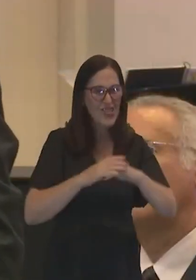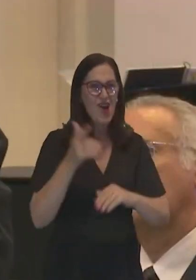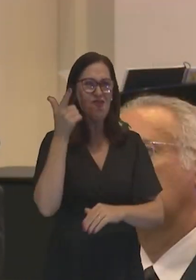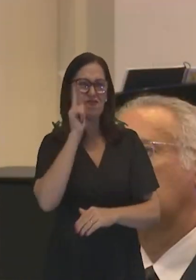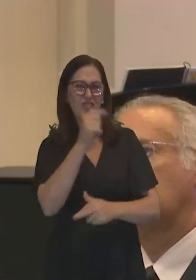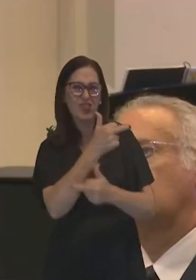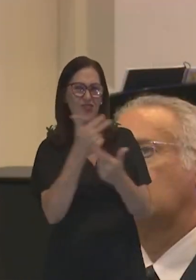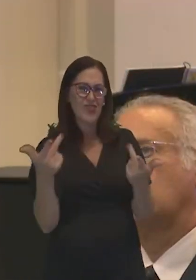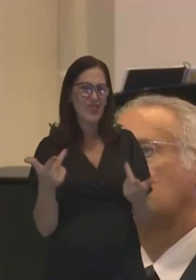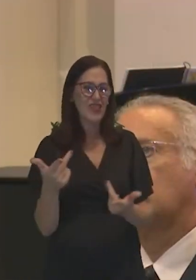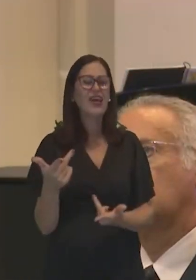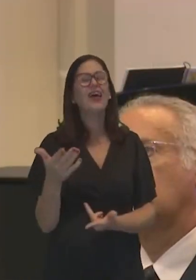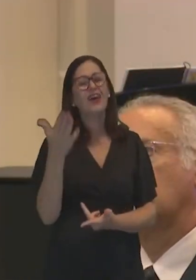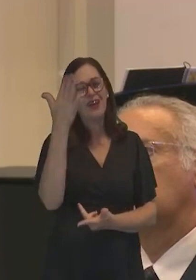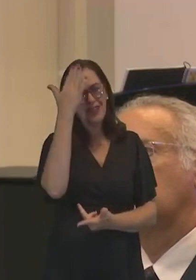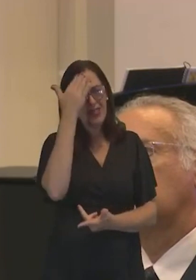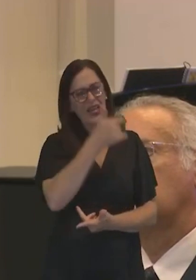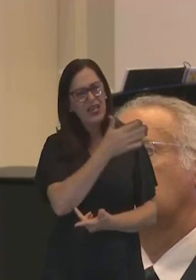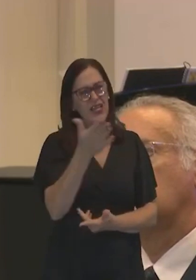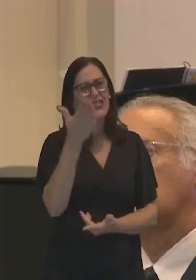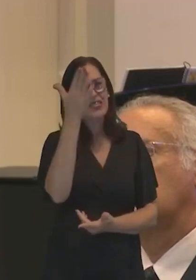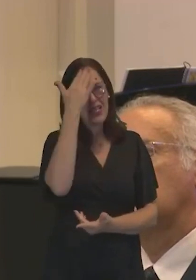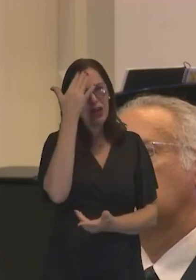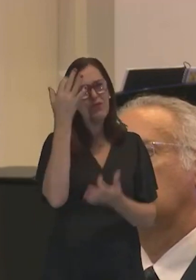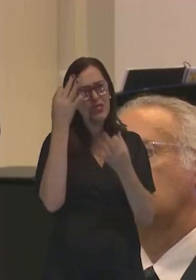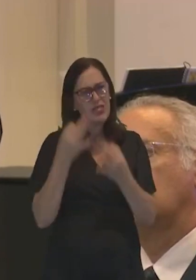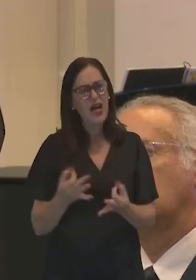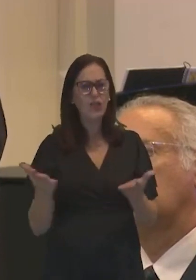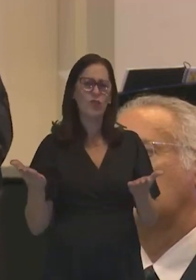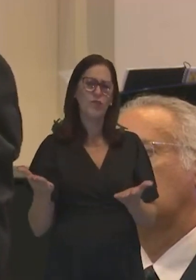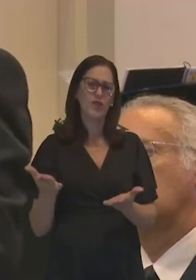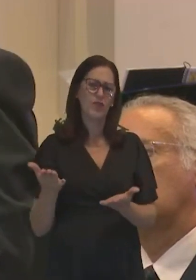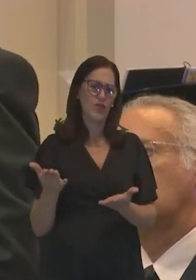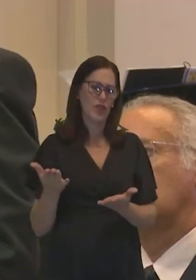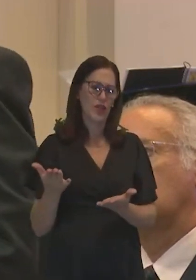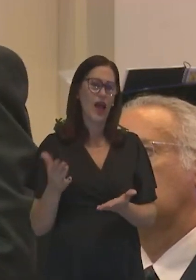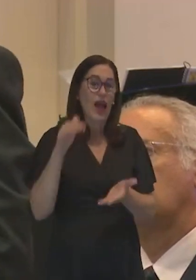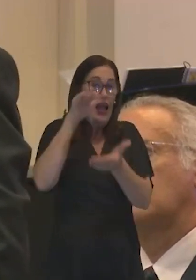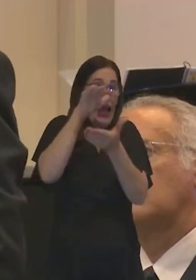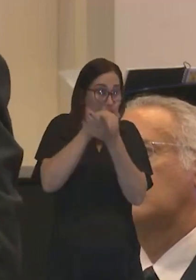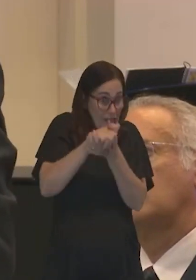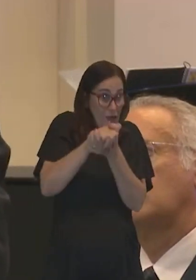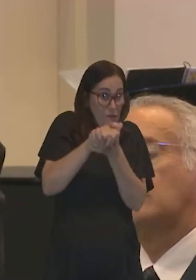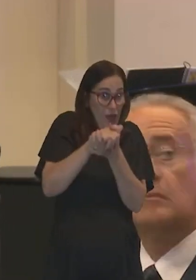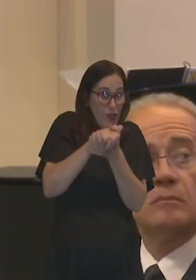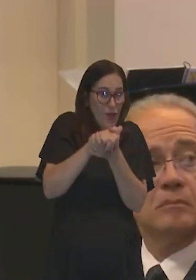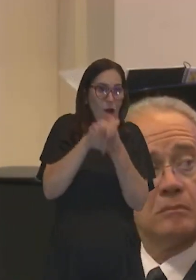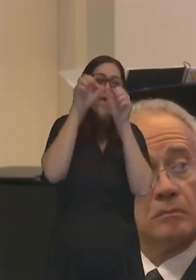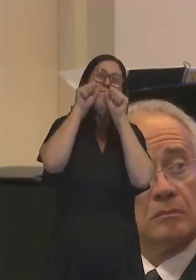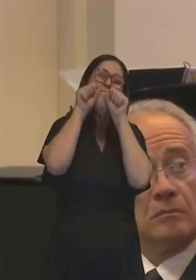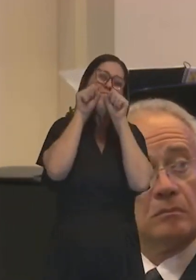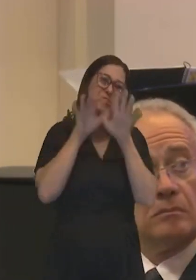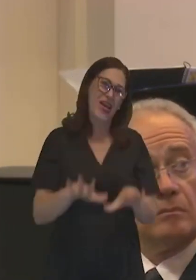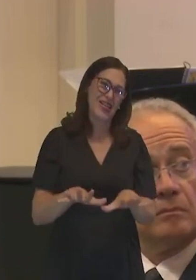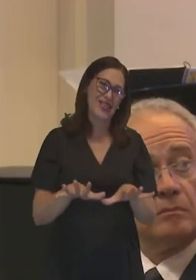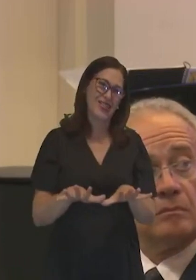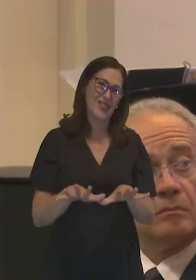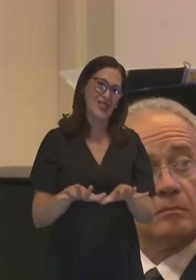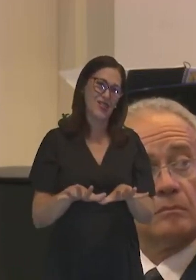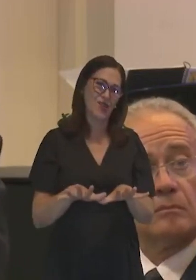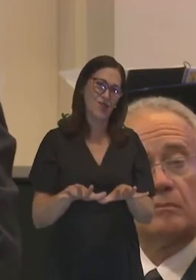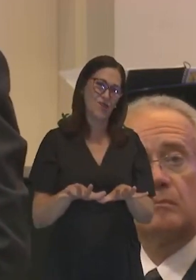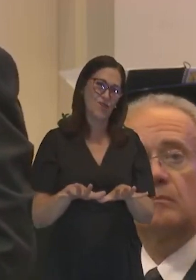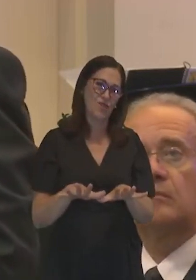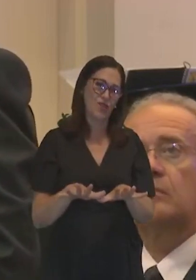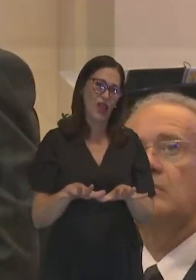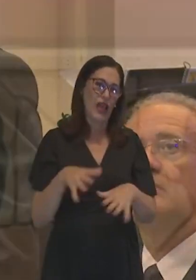grandes coisas. Eu sei que tem muitos irmãos aqui que sabem exatamente o que eu estou dizendo. Casamento, queridos, é uma bênção. Não permita que